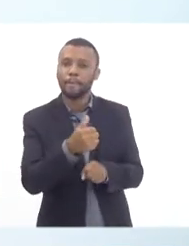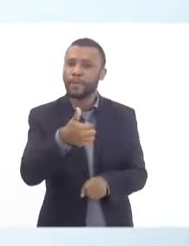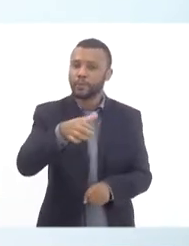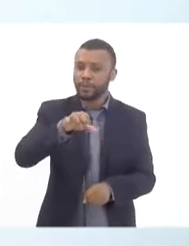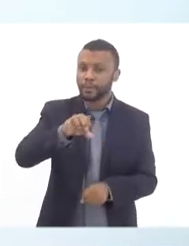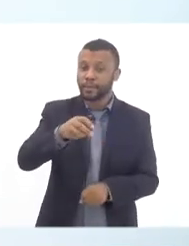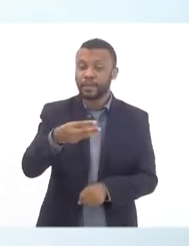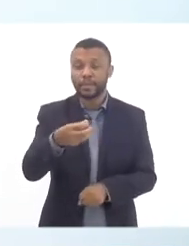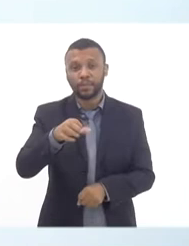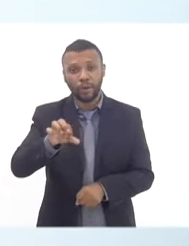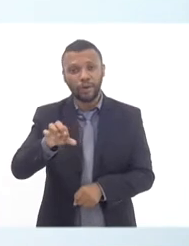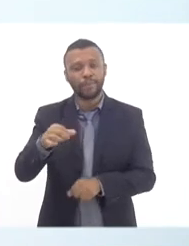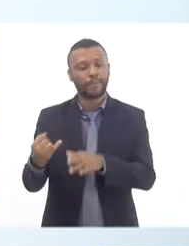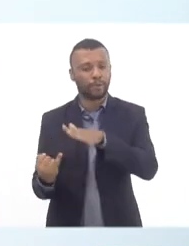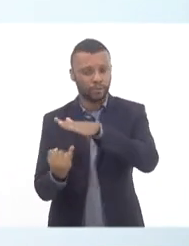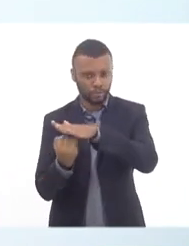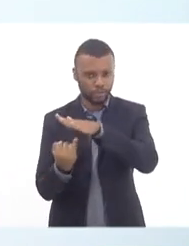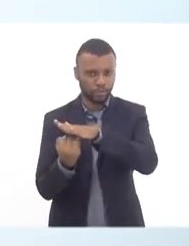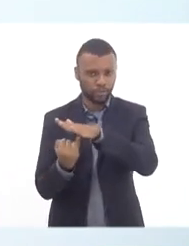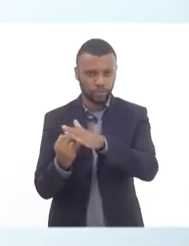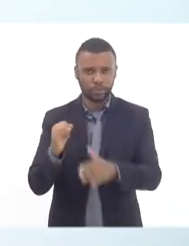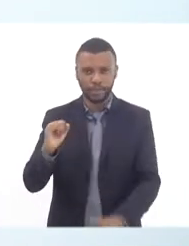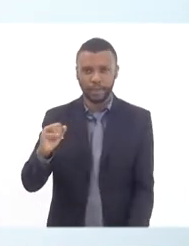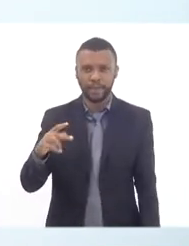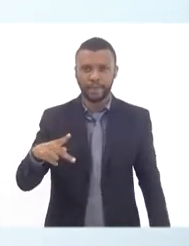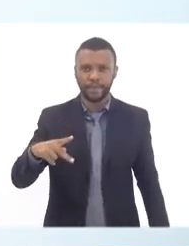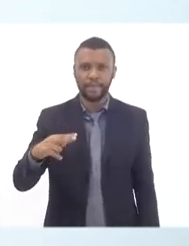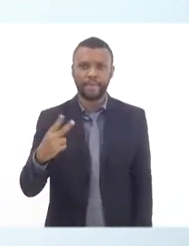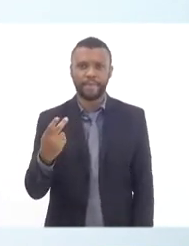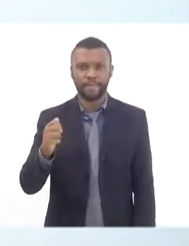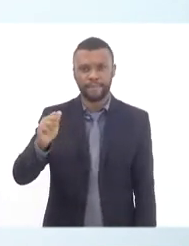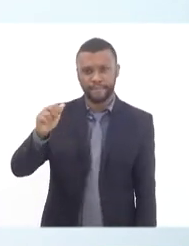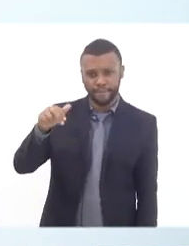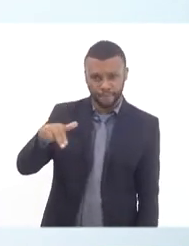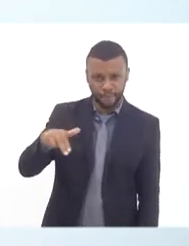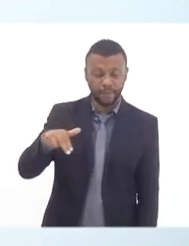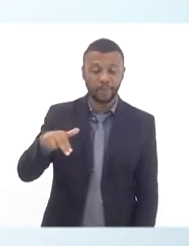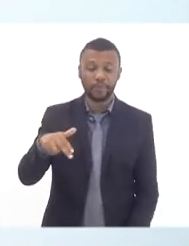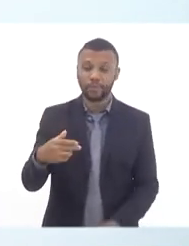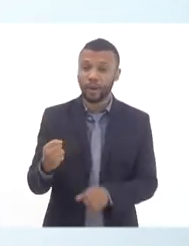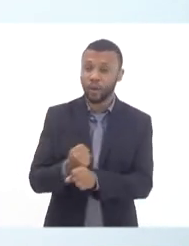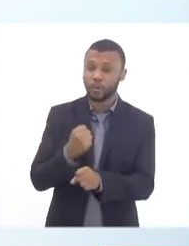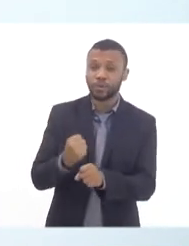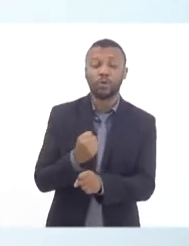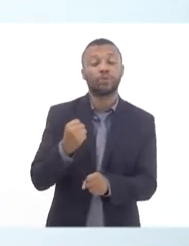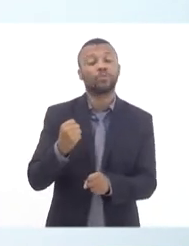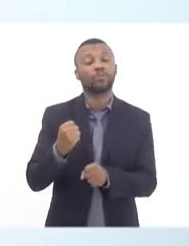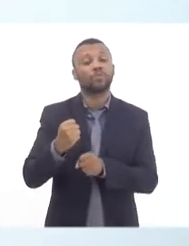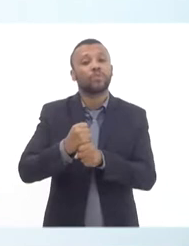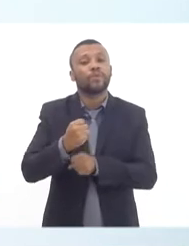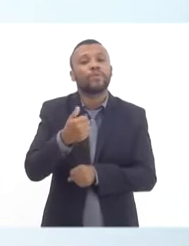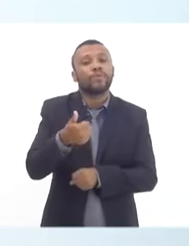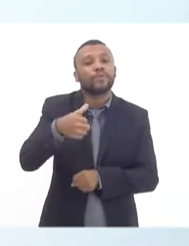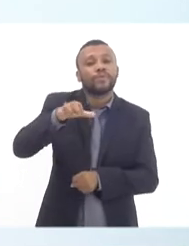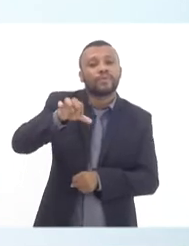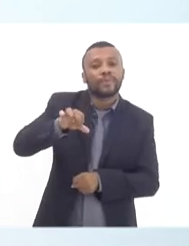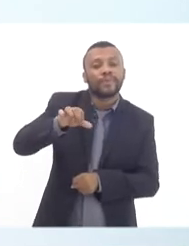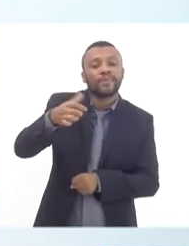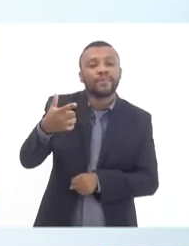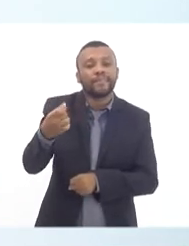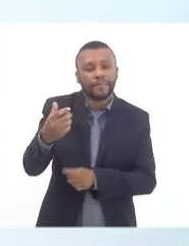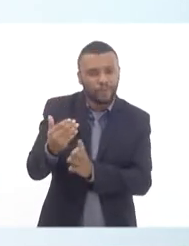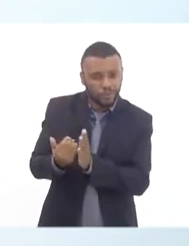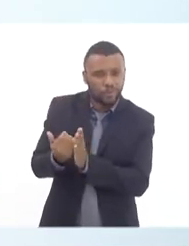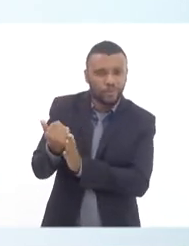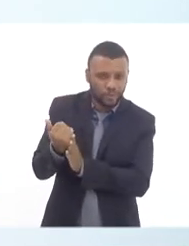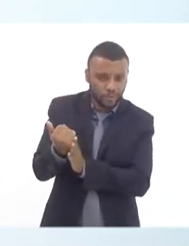IPHAN. Sua construção se deu por volta de 1620 em uma área territorial de aproximadamente 125